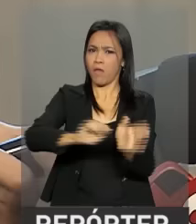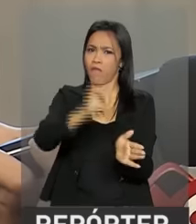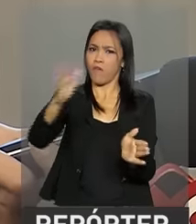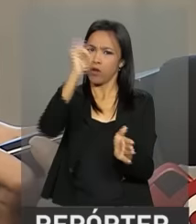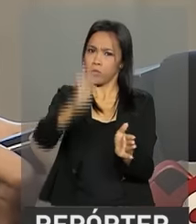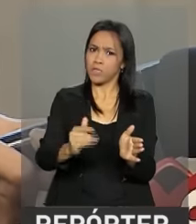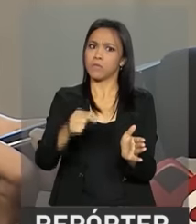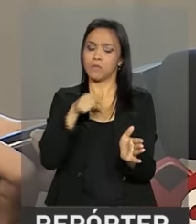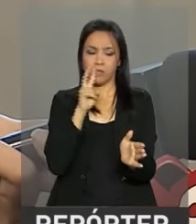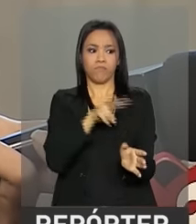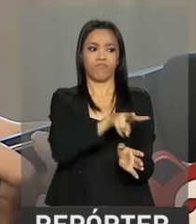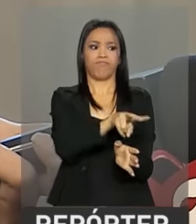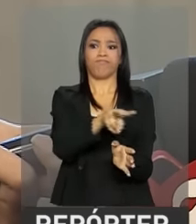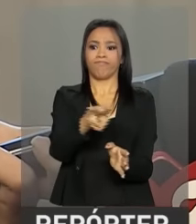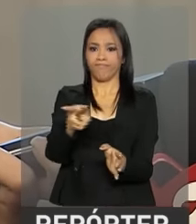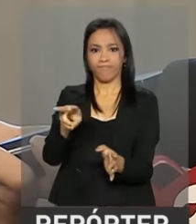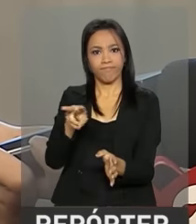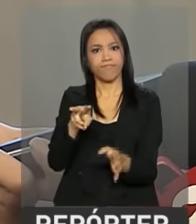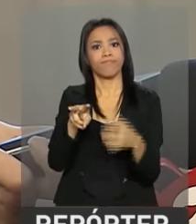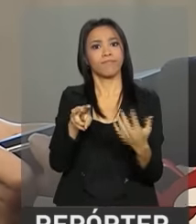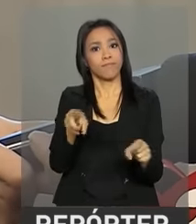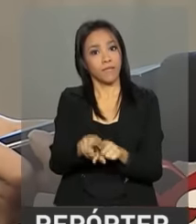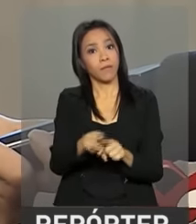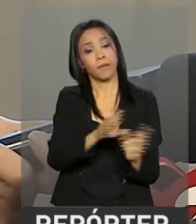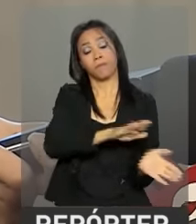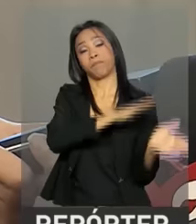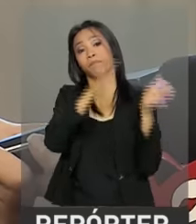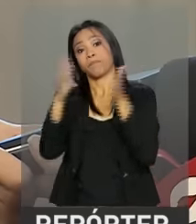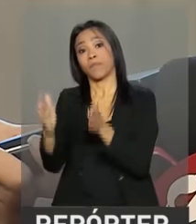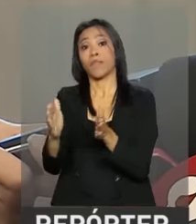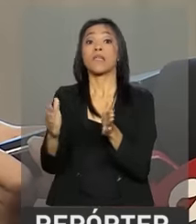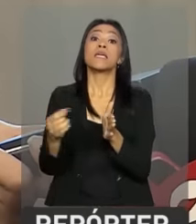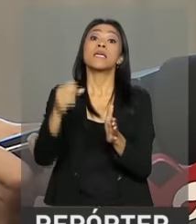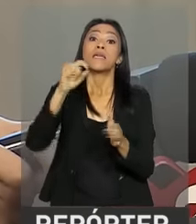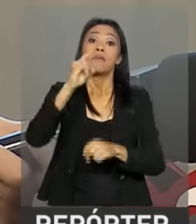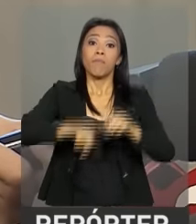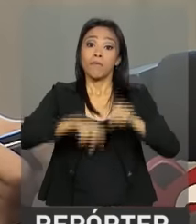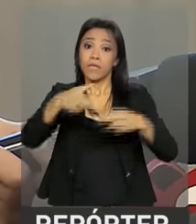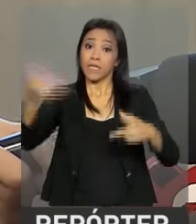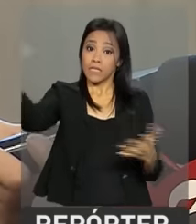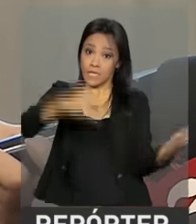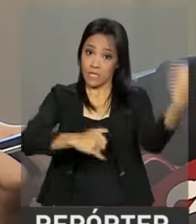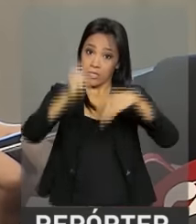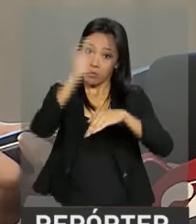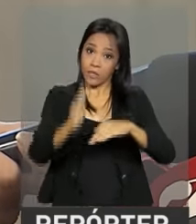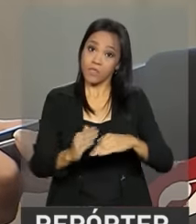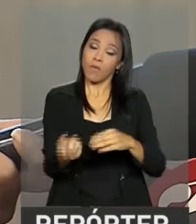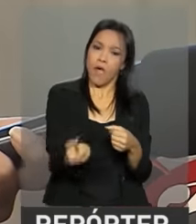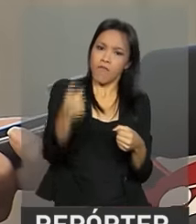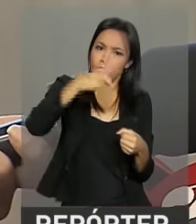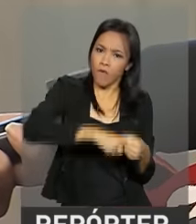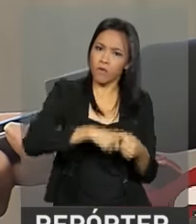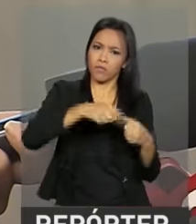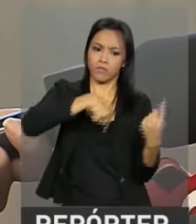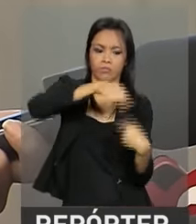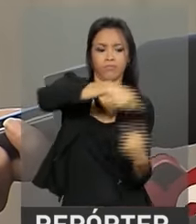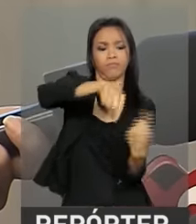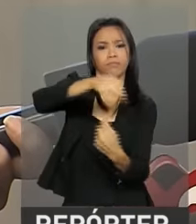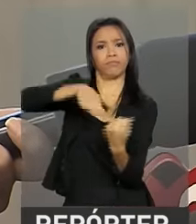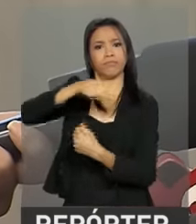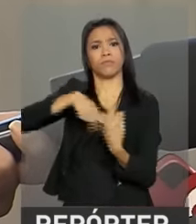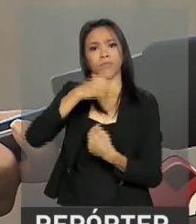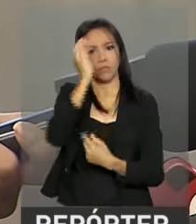do crescimento de exportações e do lado das importações A retomada do crescimento econômico deve elevar a nossa